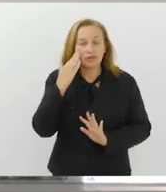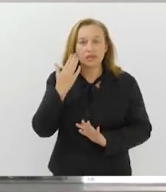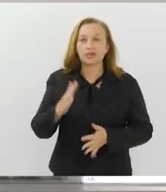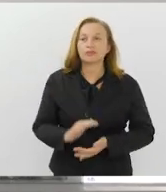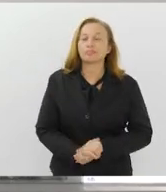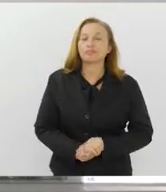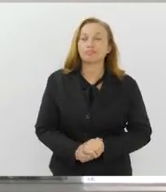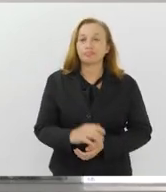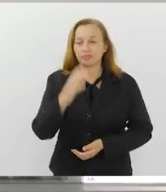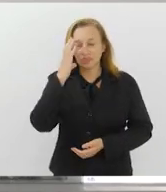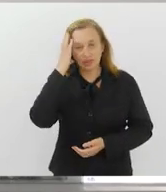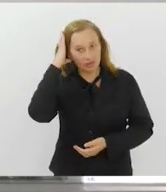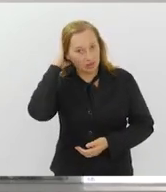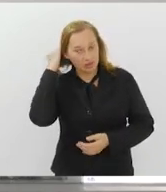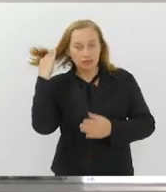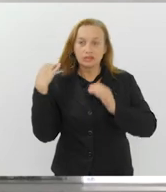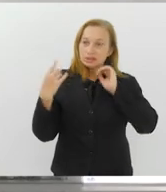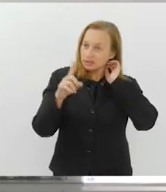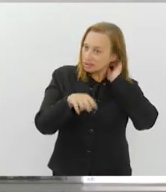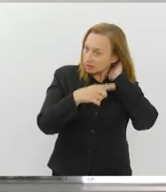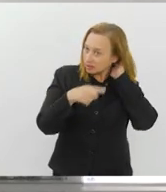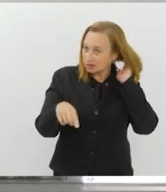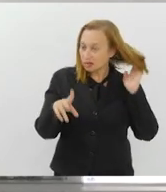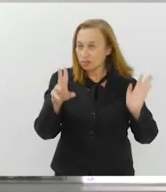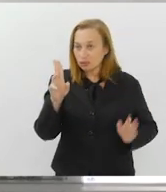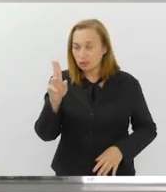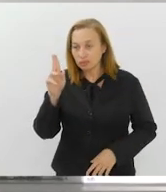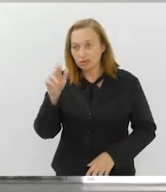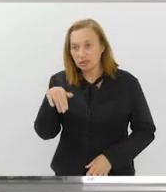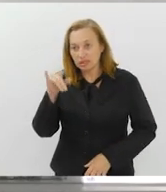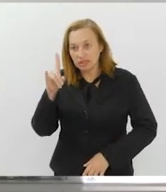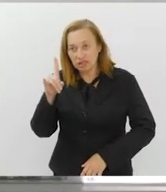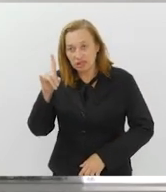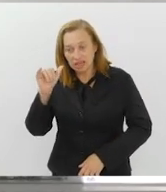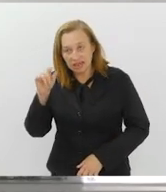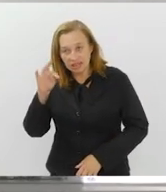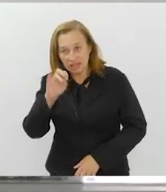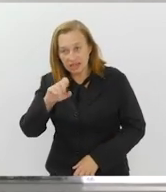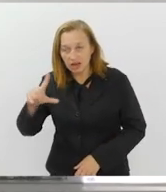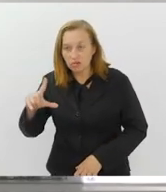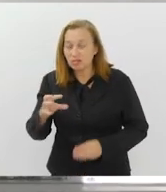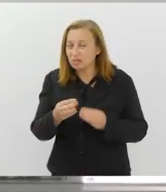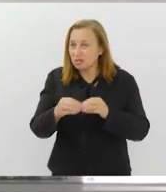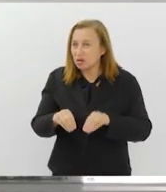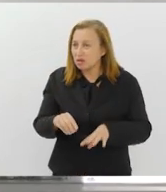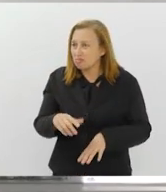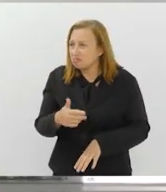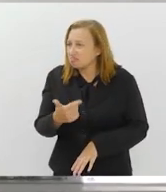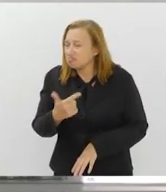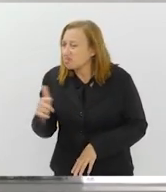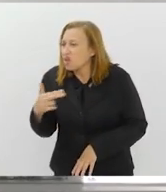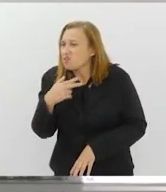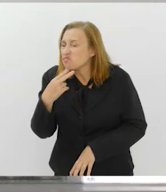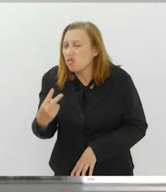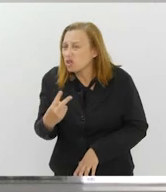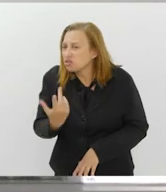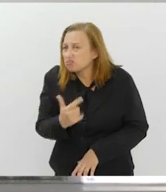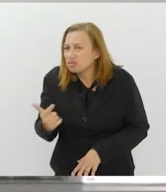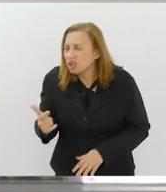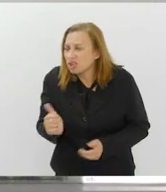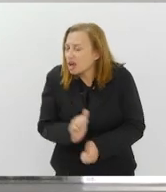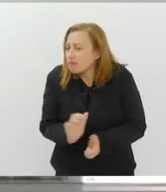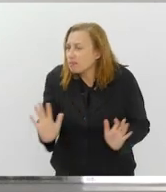Há os cancelamentos unilateralmente. Há os prejuízos. Vocês não têm voz, cara. Vocês não têm voz, e